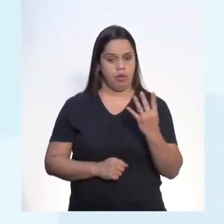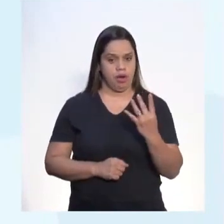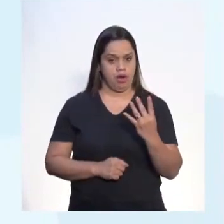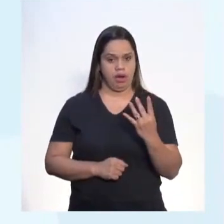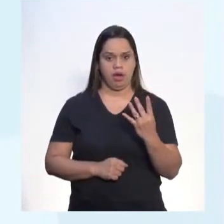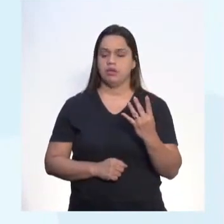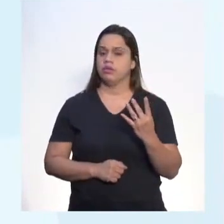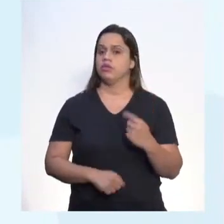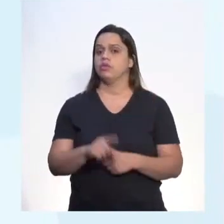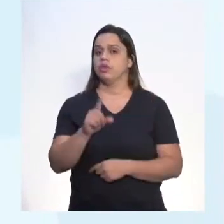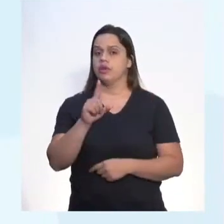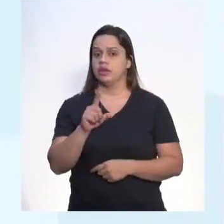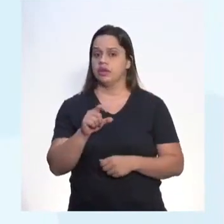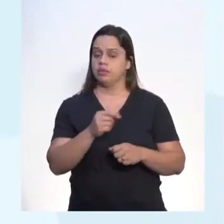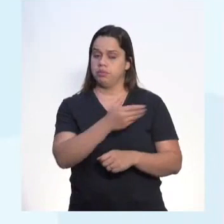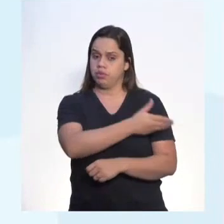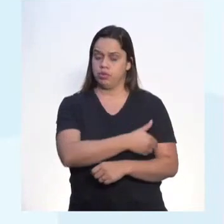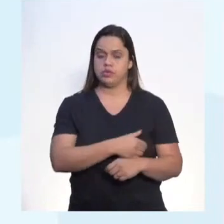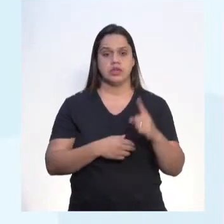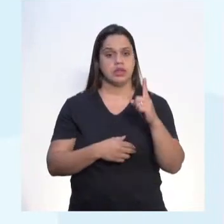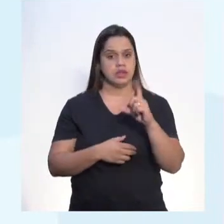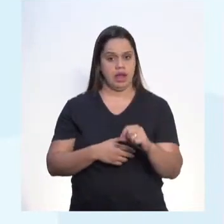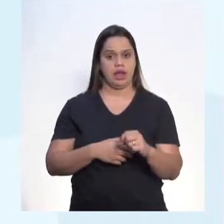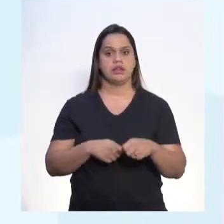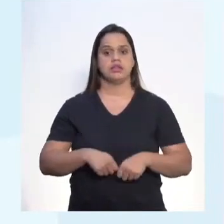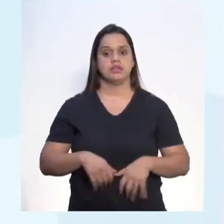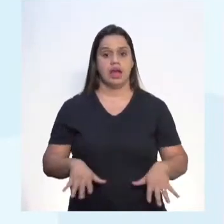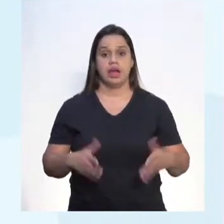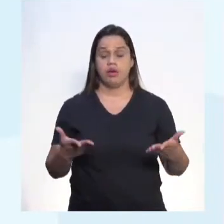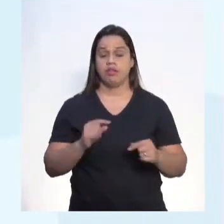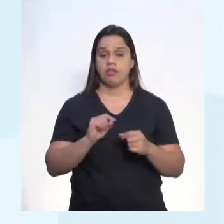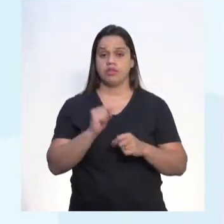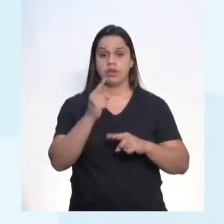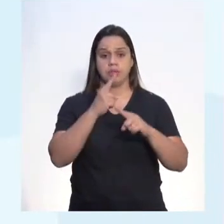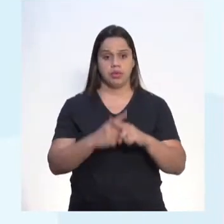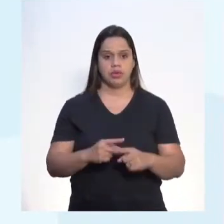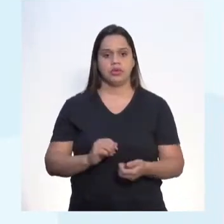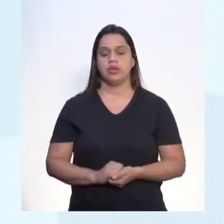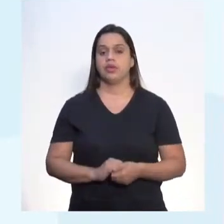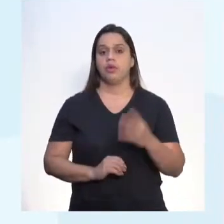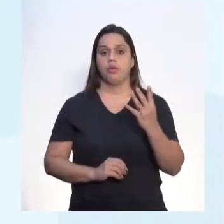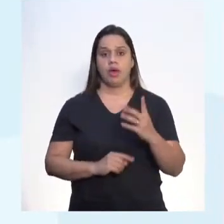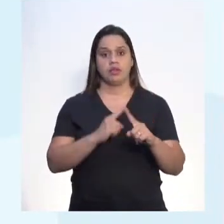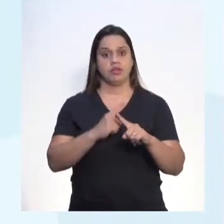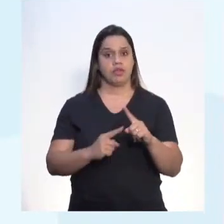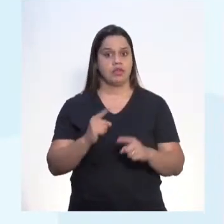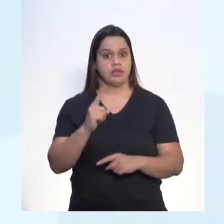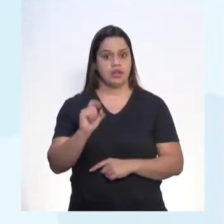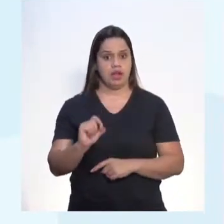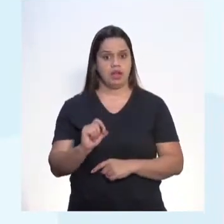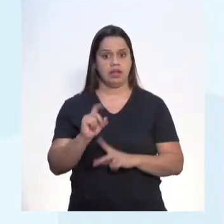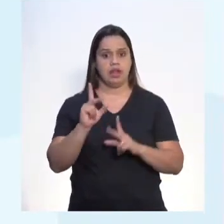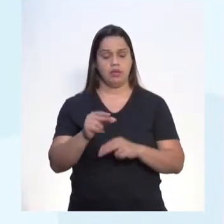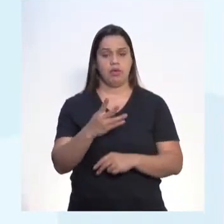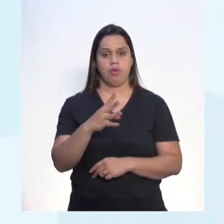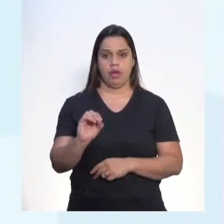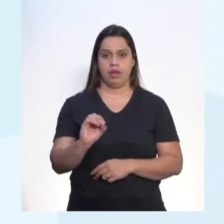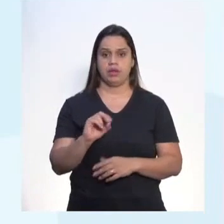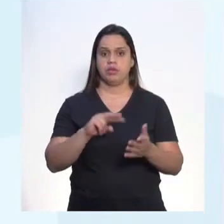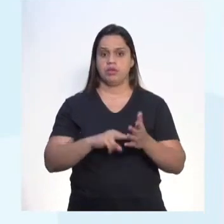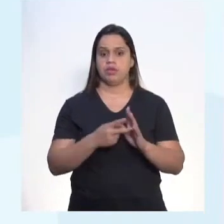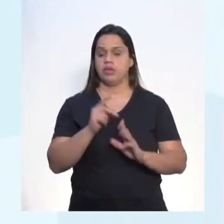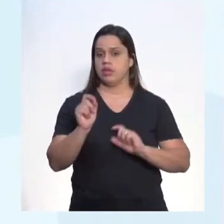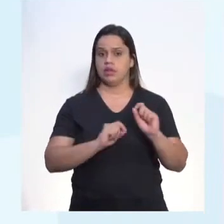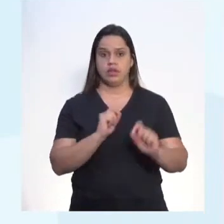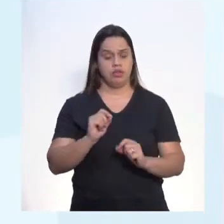e 10 saias. E agora a gente multiplica 4 vezes 10, 40. Isso